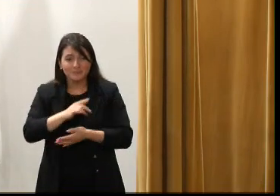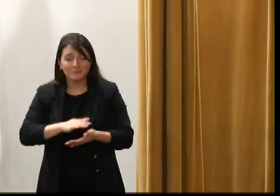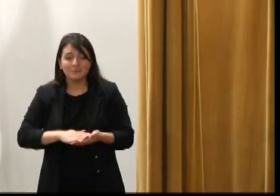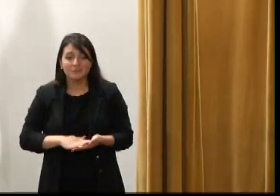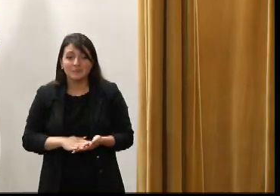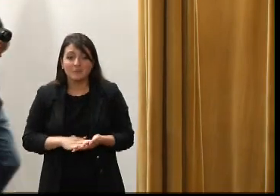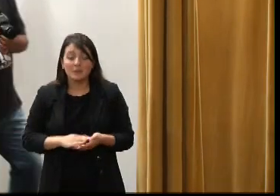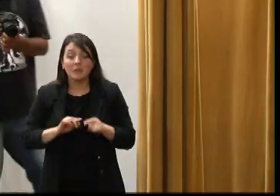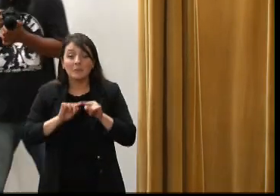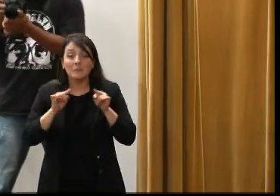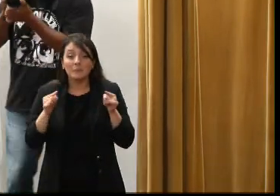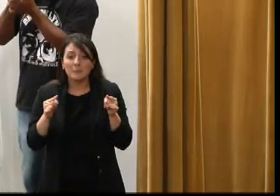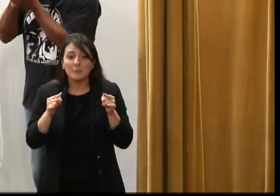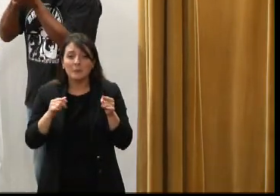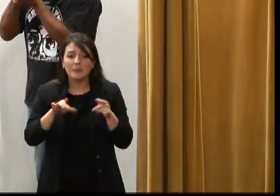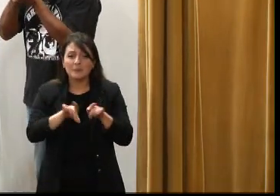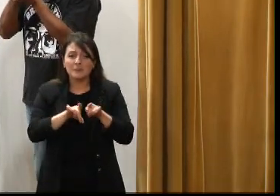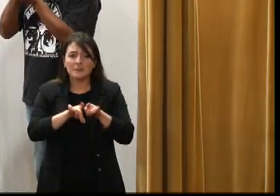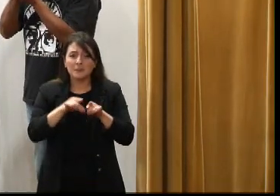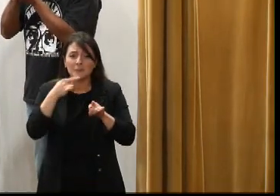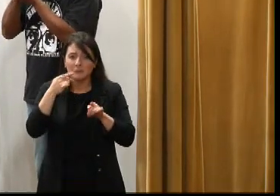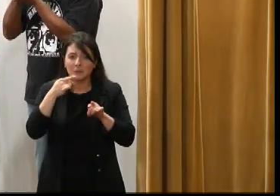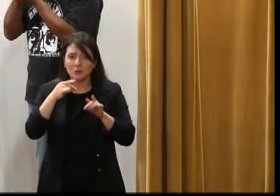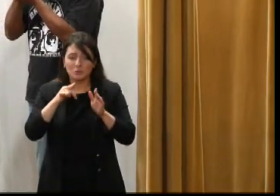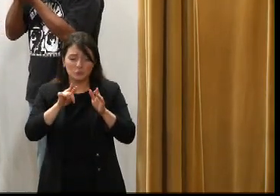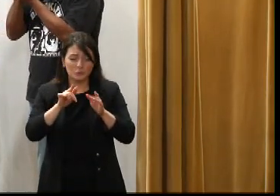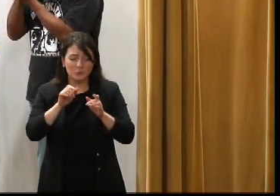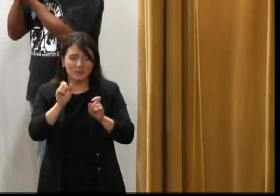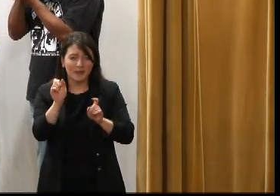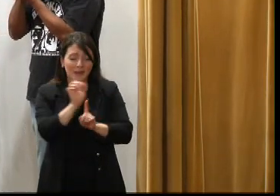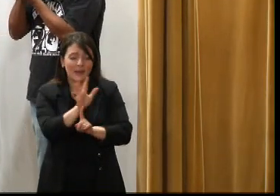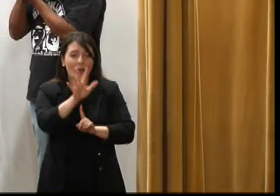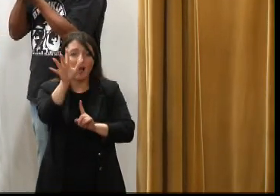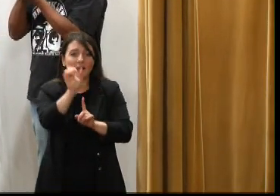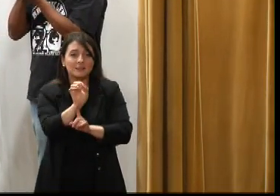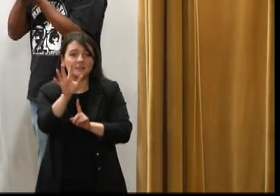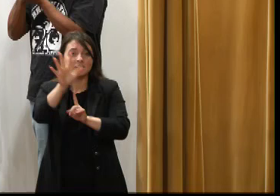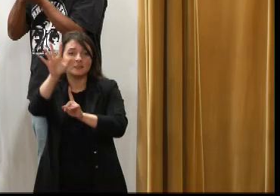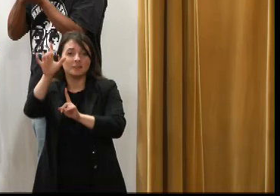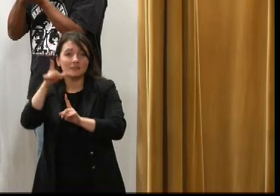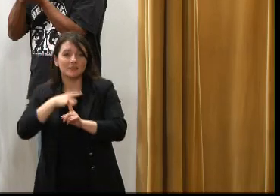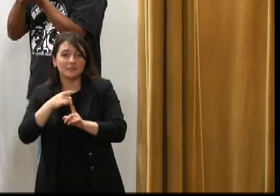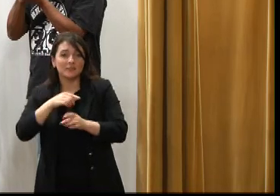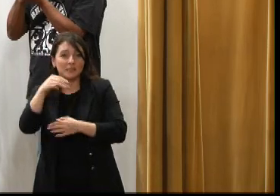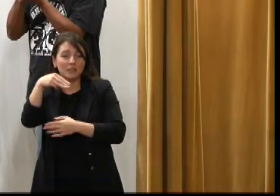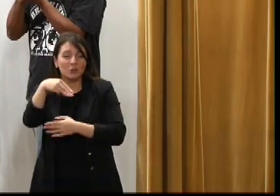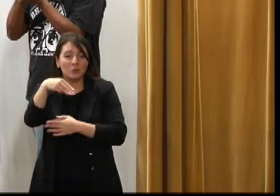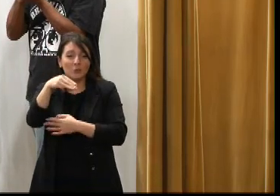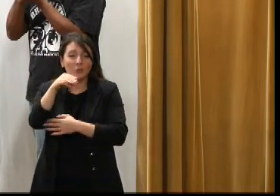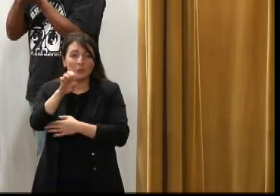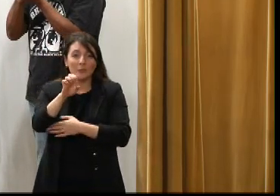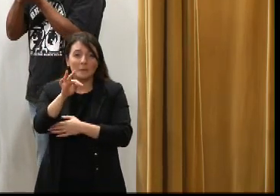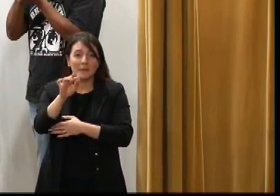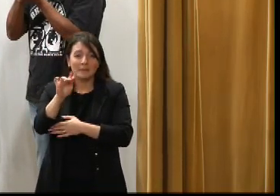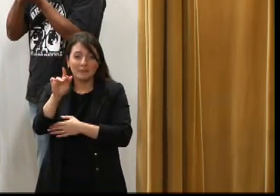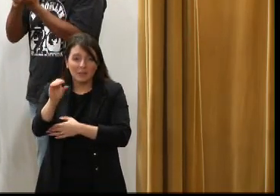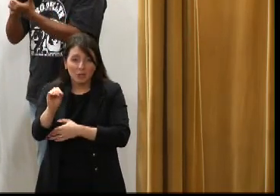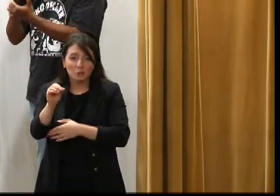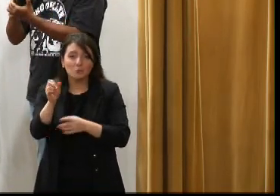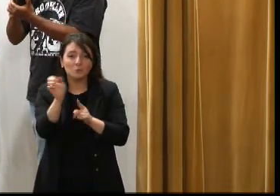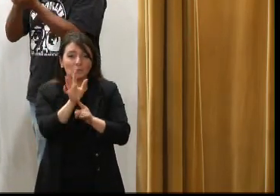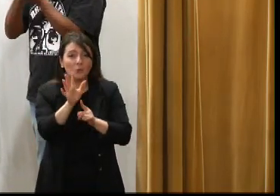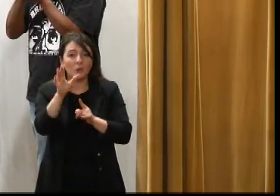estufa? Né? A gente fala muito do CO2, mas tem outro aqui, o vapor d'água, tem o metano, tem o óxido nitroso e o